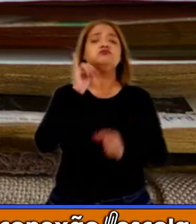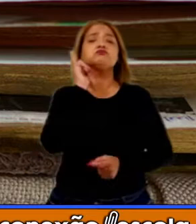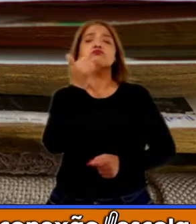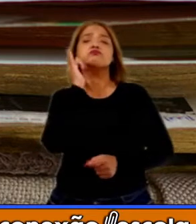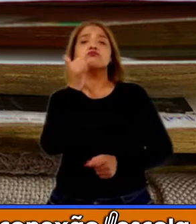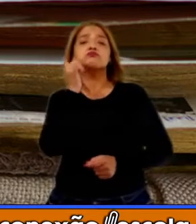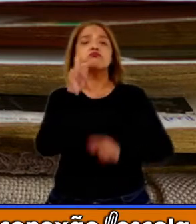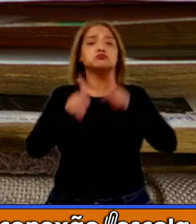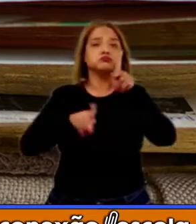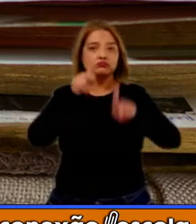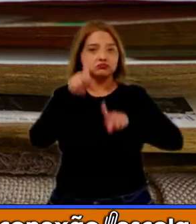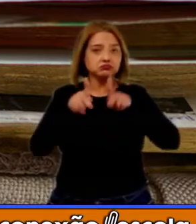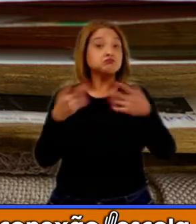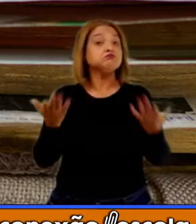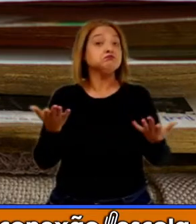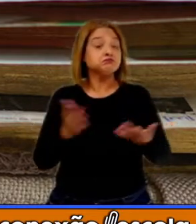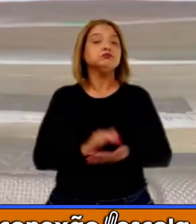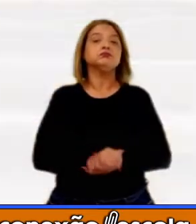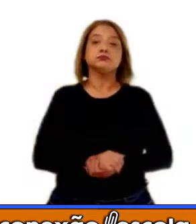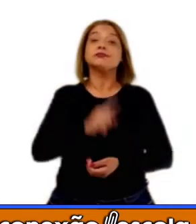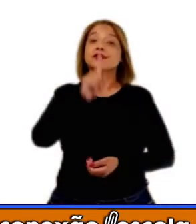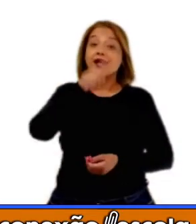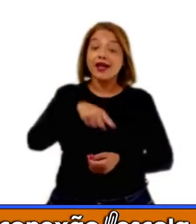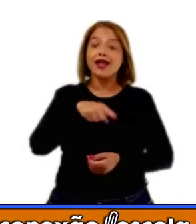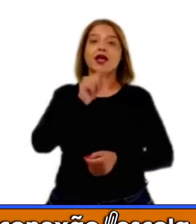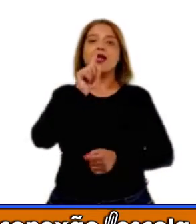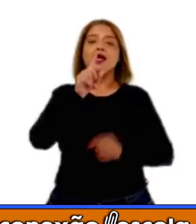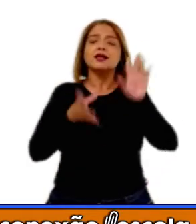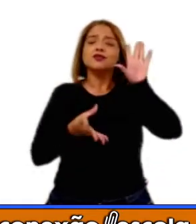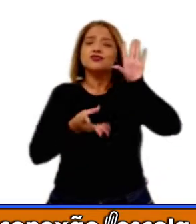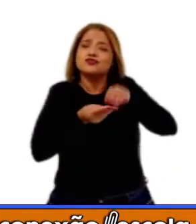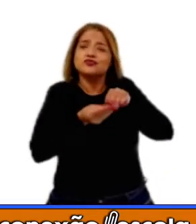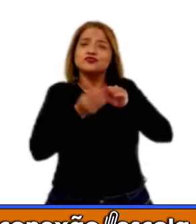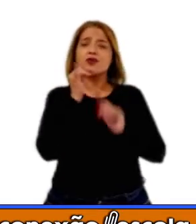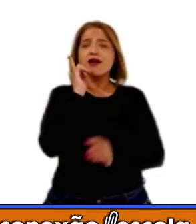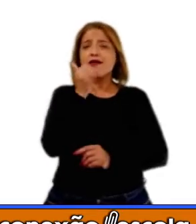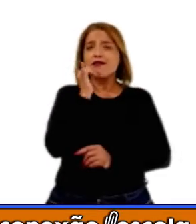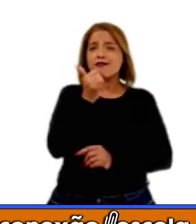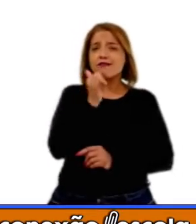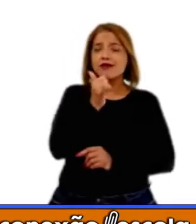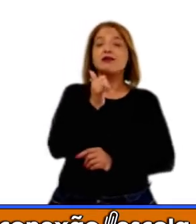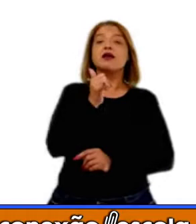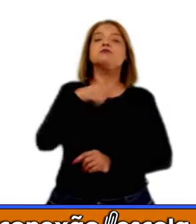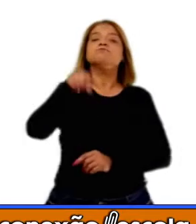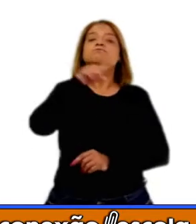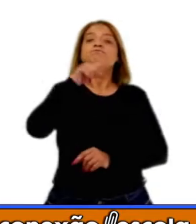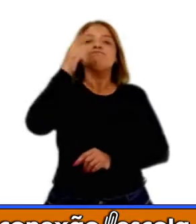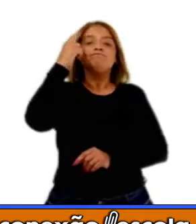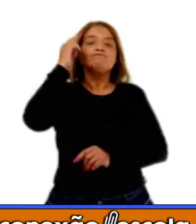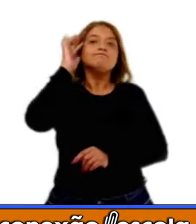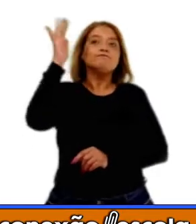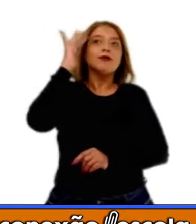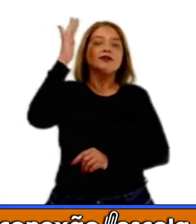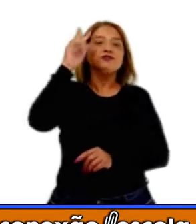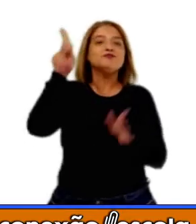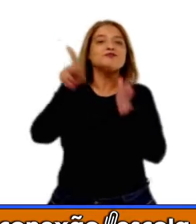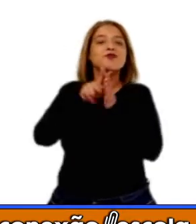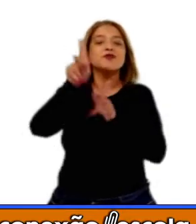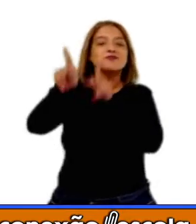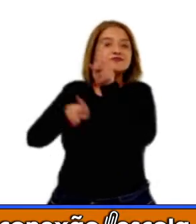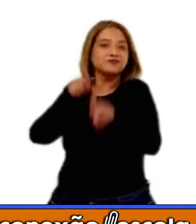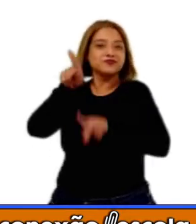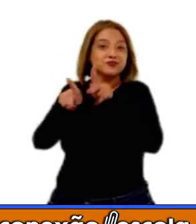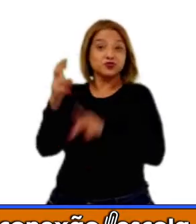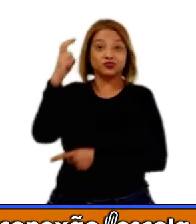populares? Contos populares é uma narrativa curta, carregada do imaginário popular e